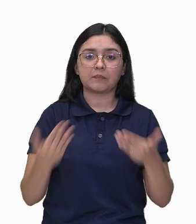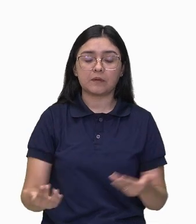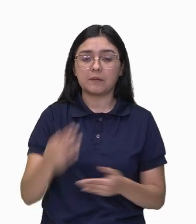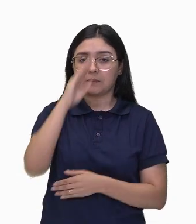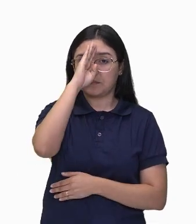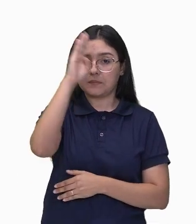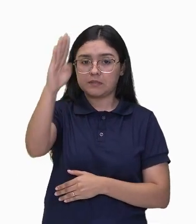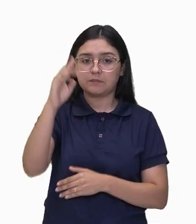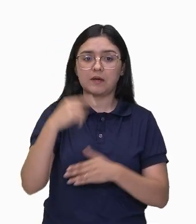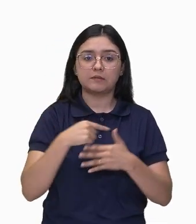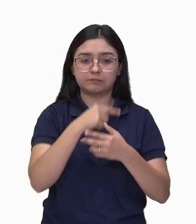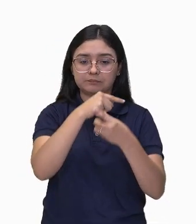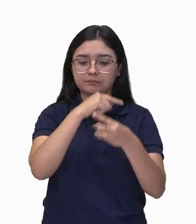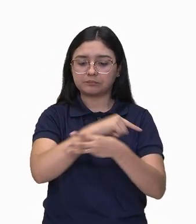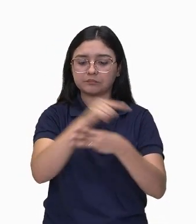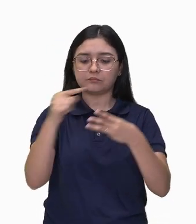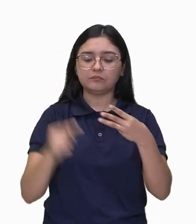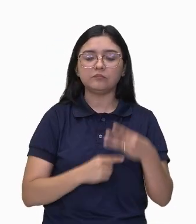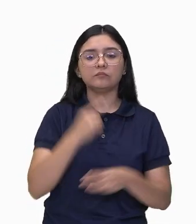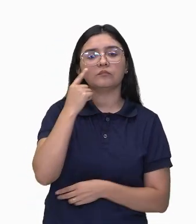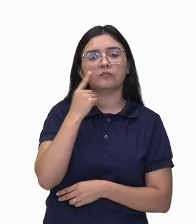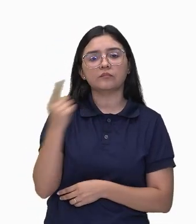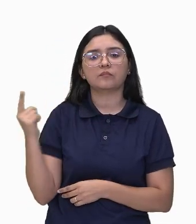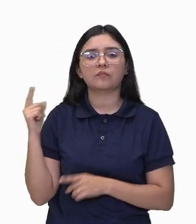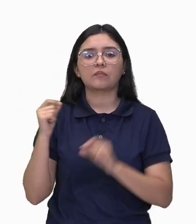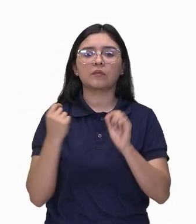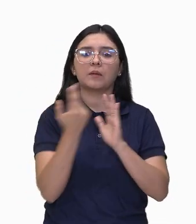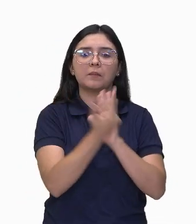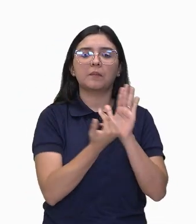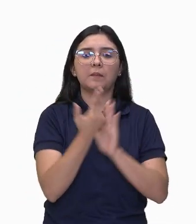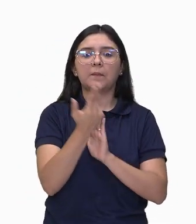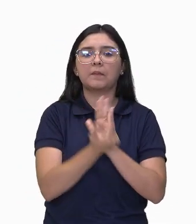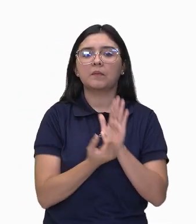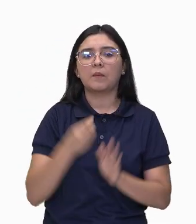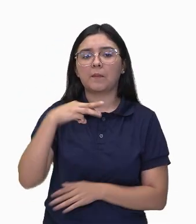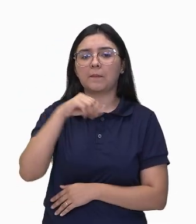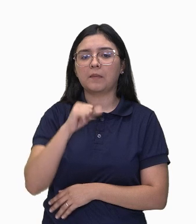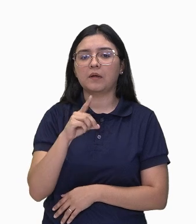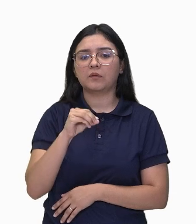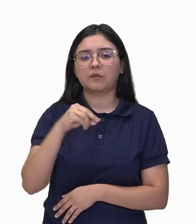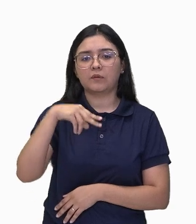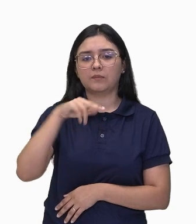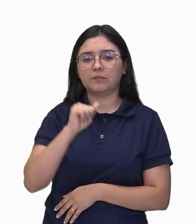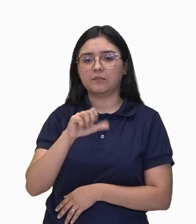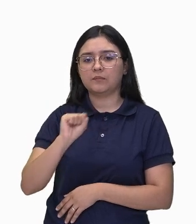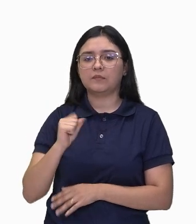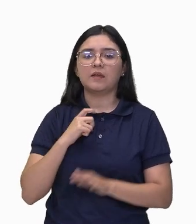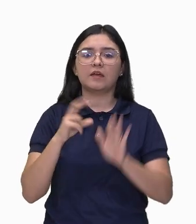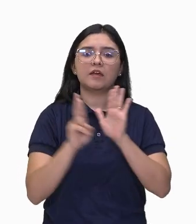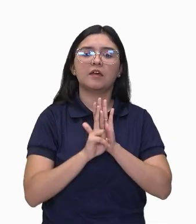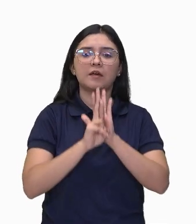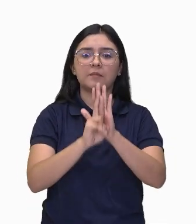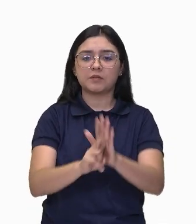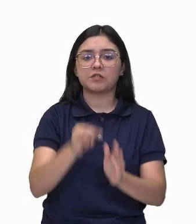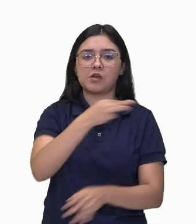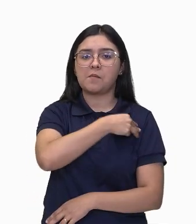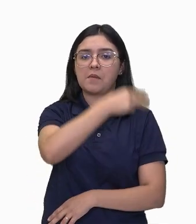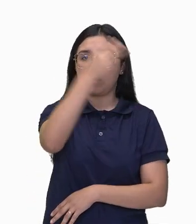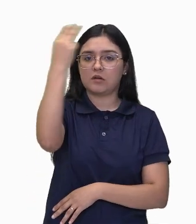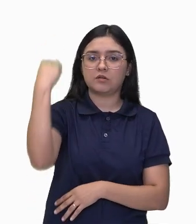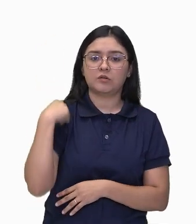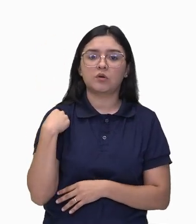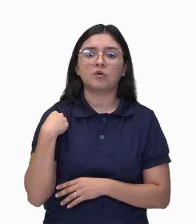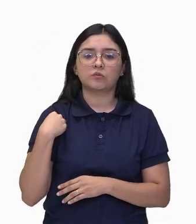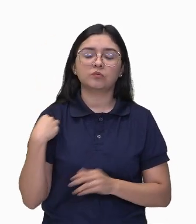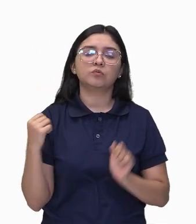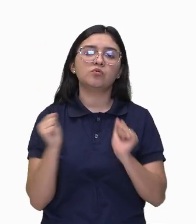obras, pinturas das Madonas, de Madonas. E o que são as Madonas? São as representações da Virgem Maria com o